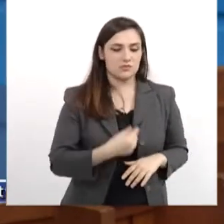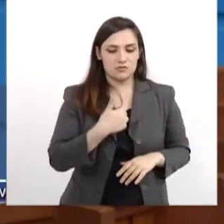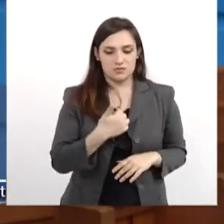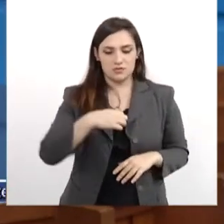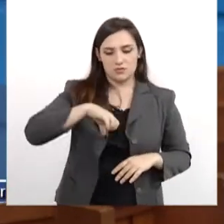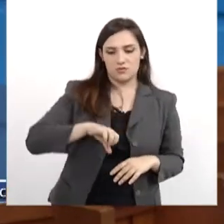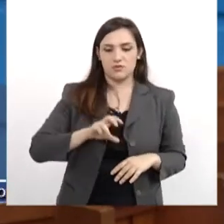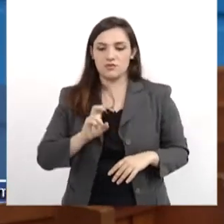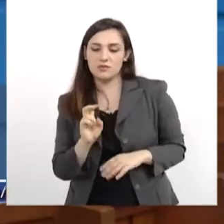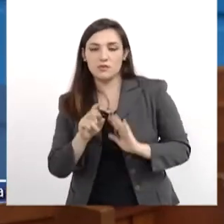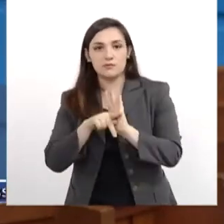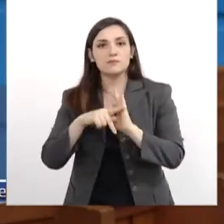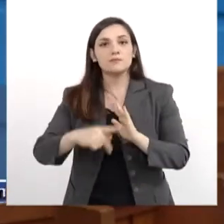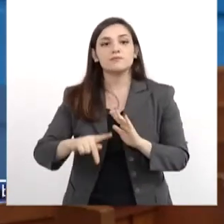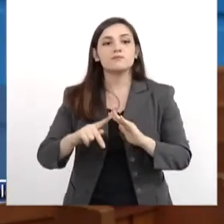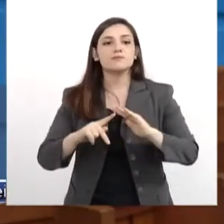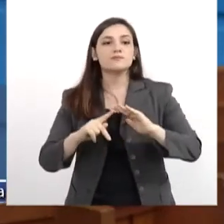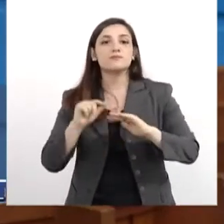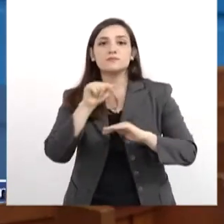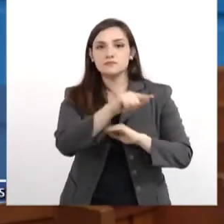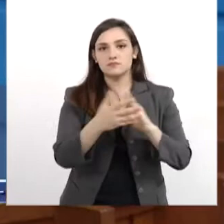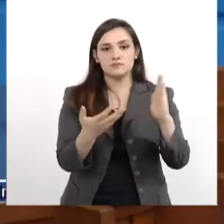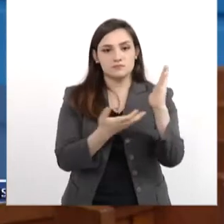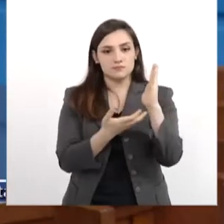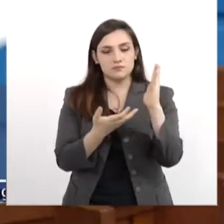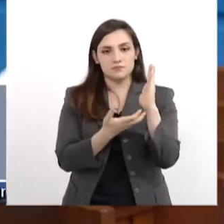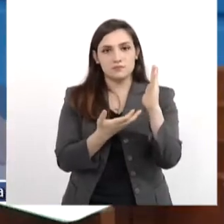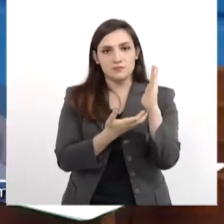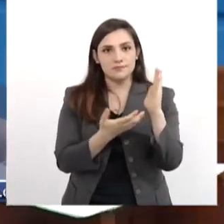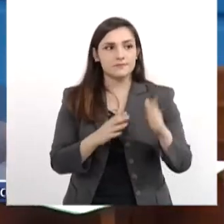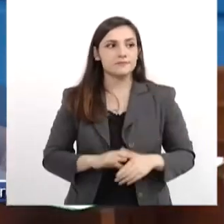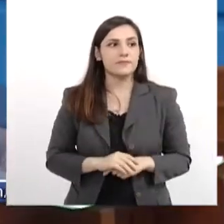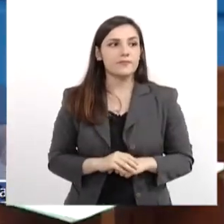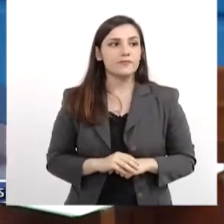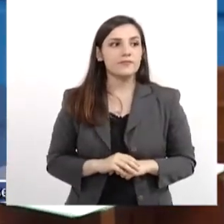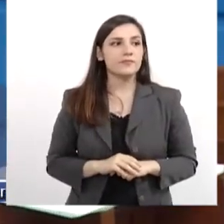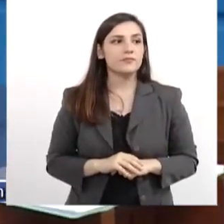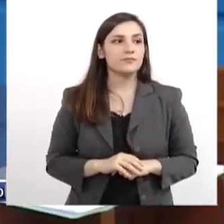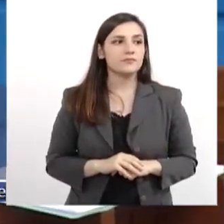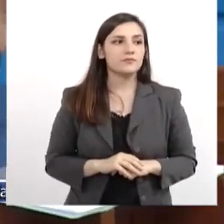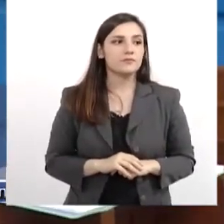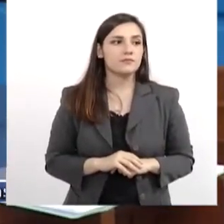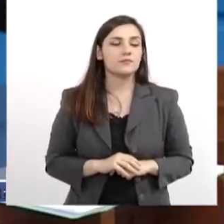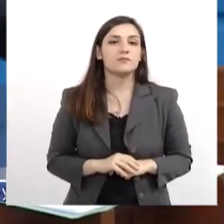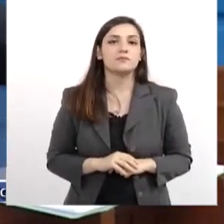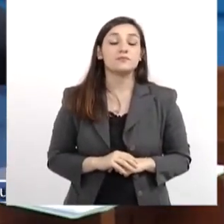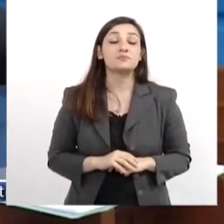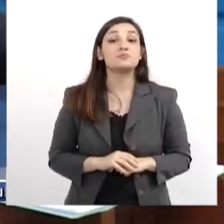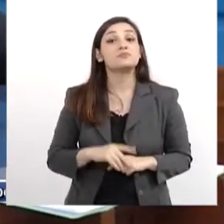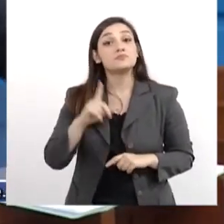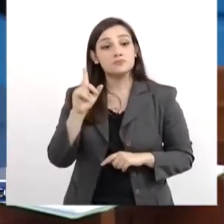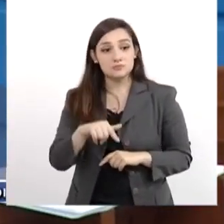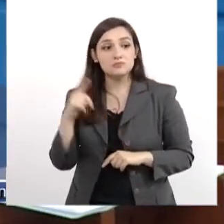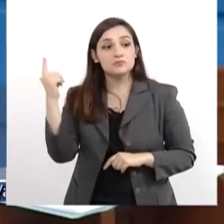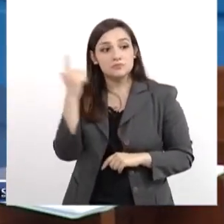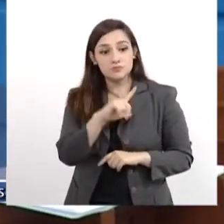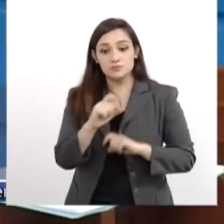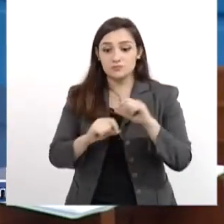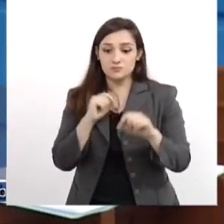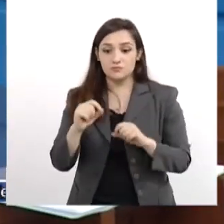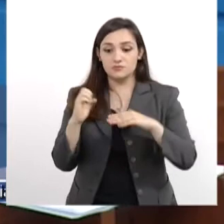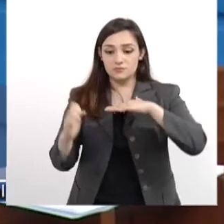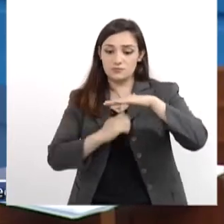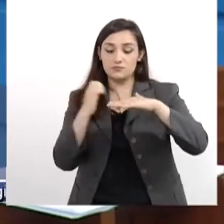6.195 que está tramitando na Câmara Federal, que ao invés de garantir que as